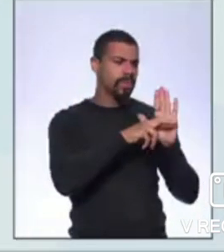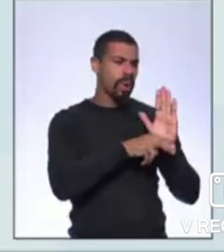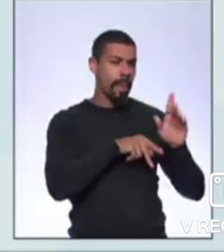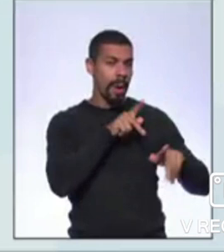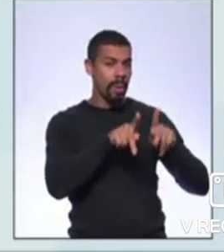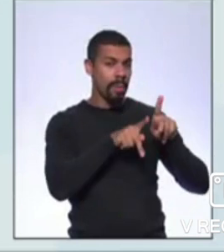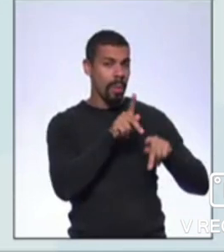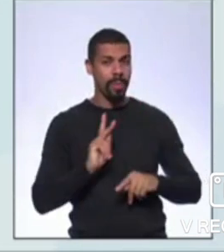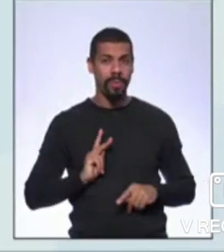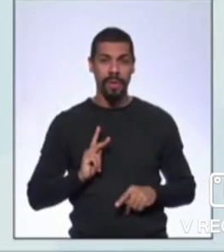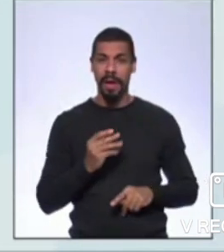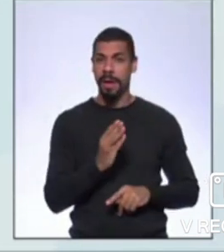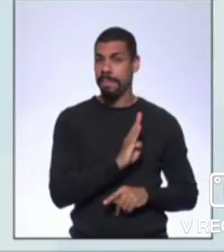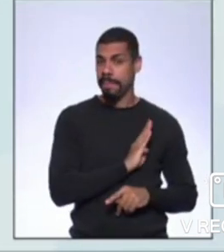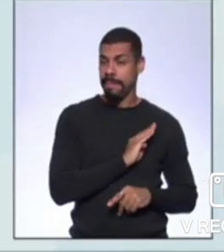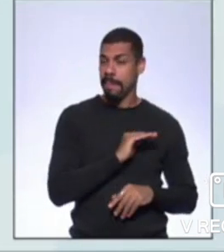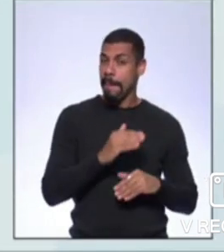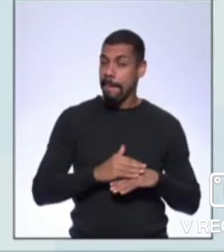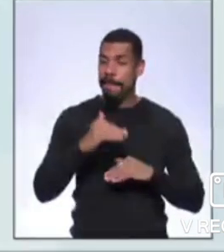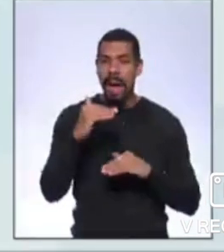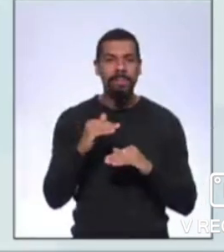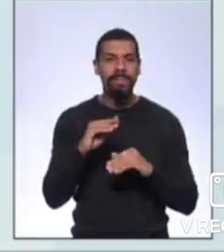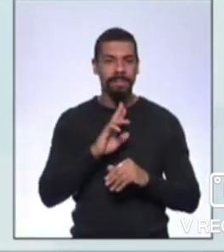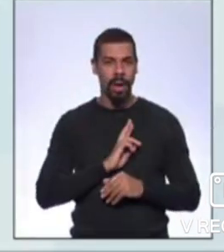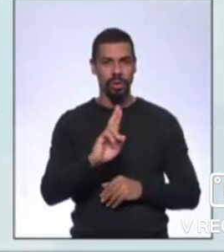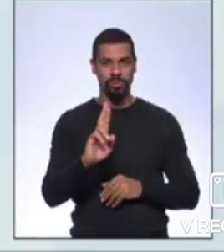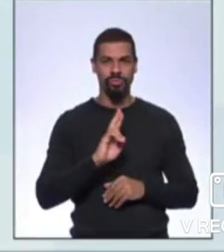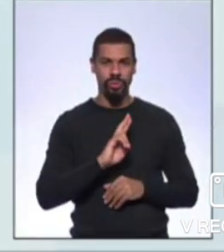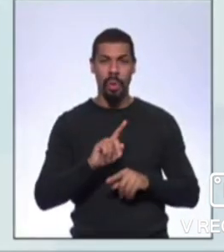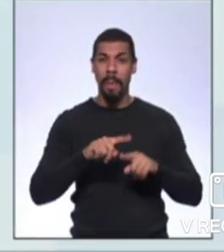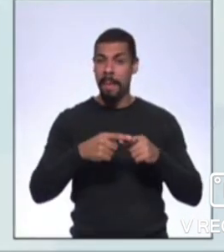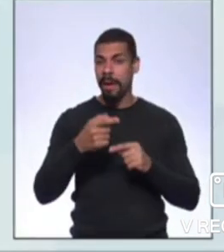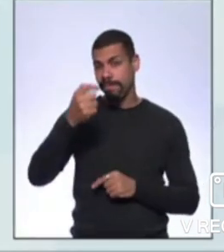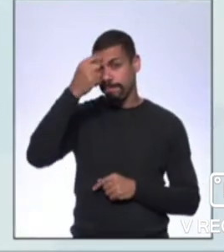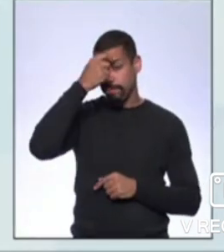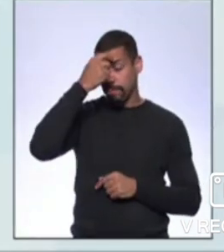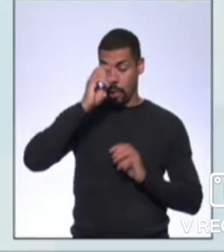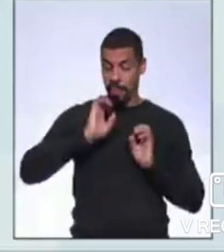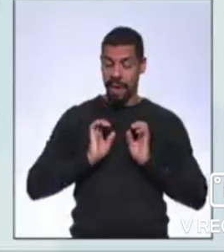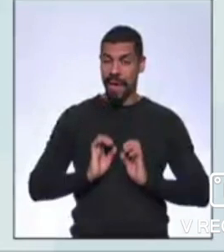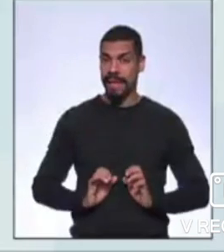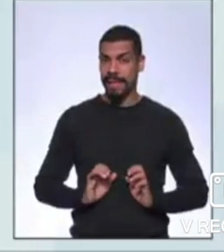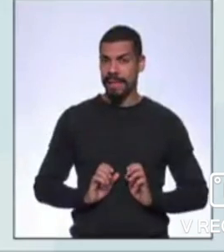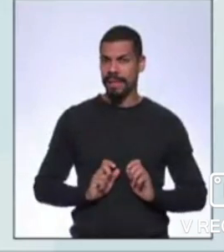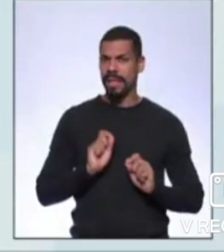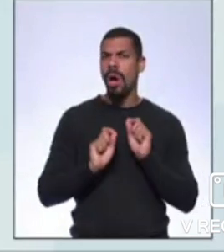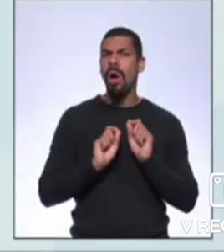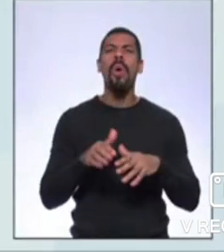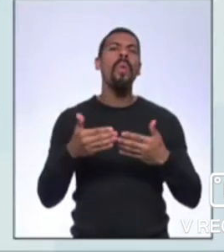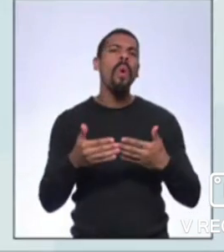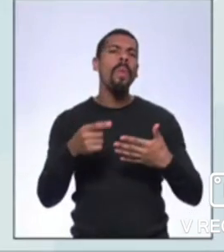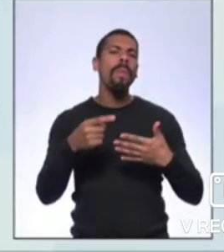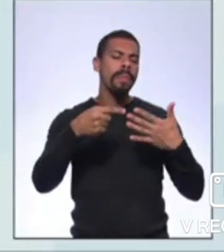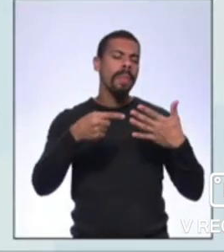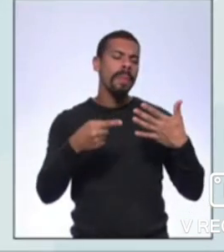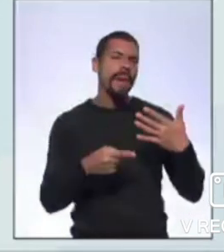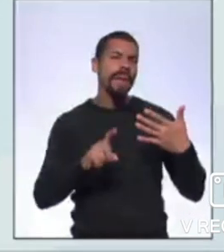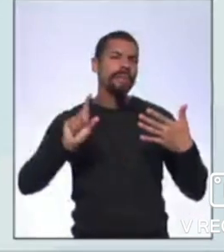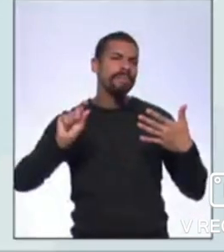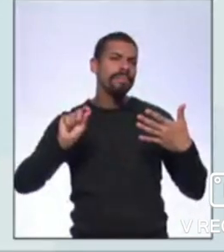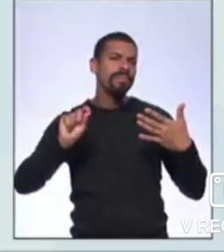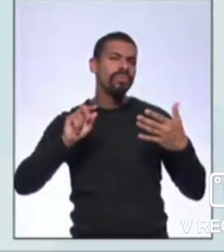hebreu mais do que um texto religioso. Este é principalmente um código moral e ético. Aponte quais mandamentos correspondem